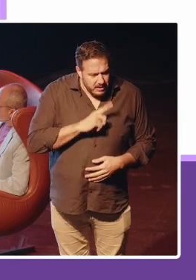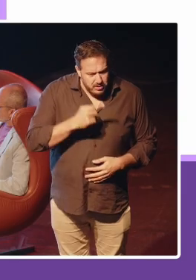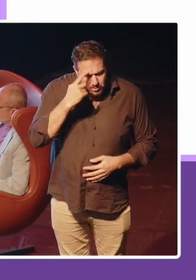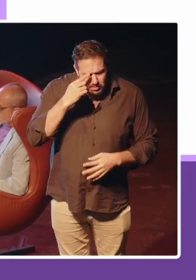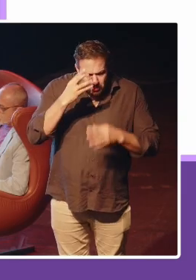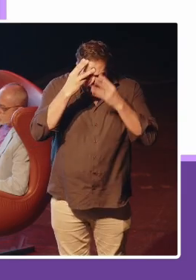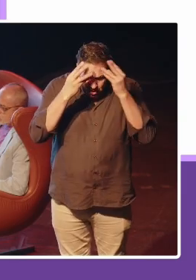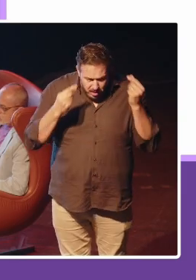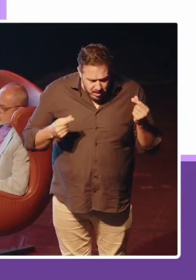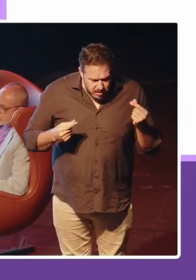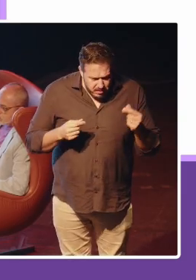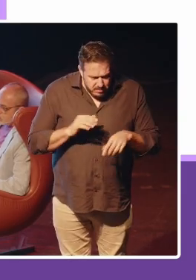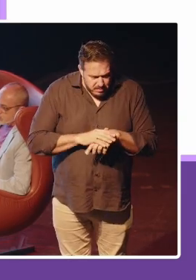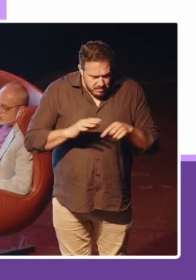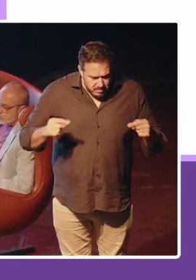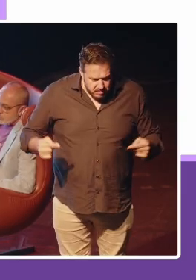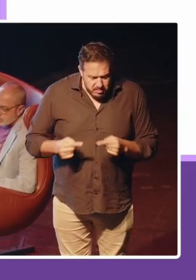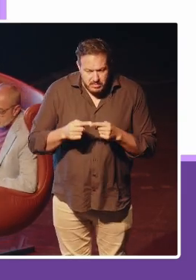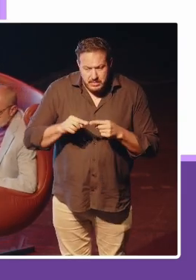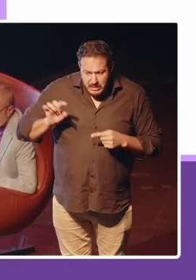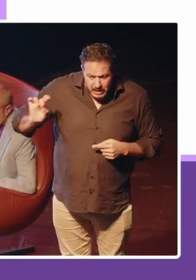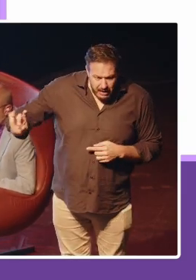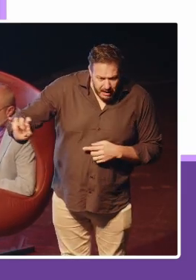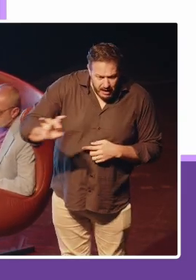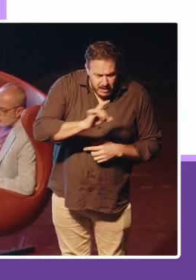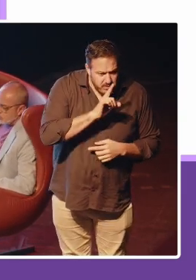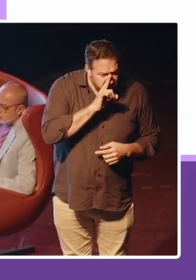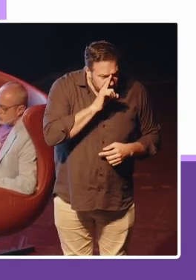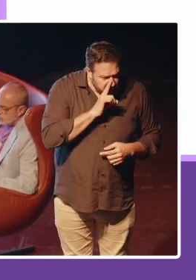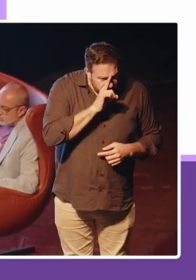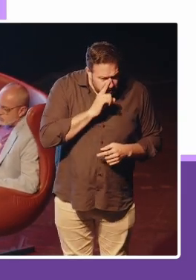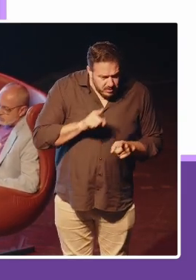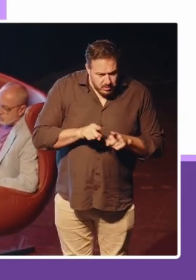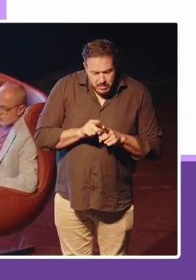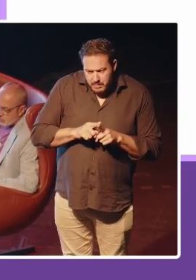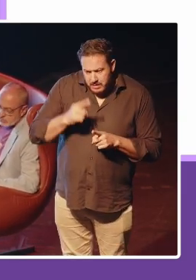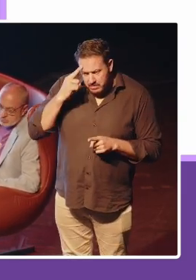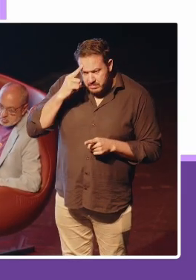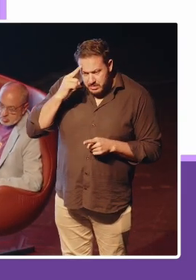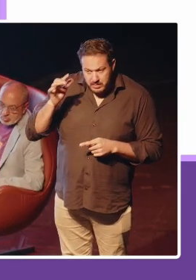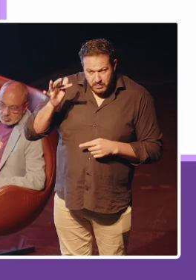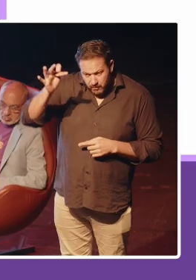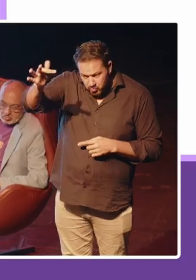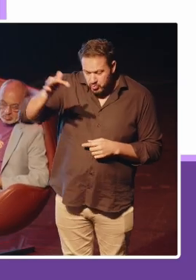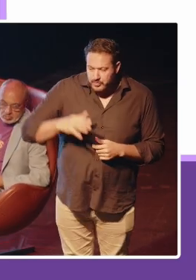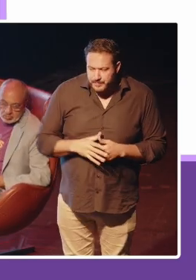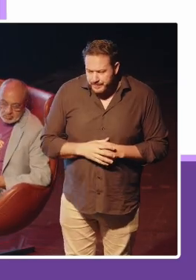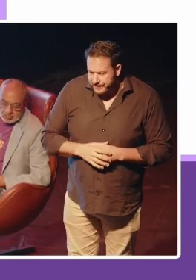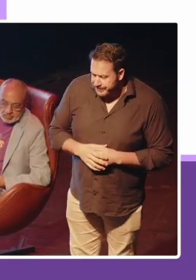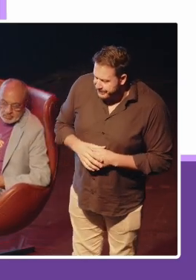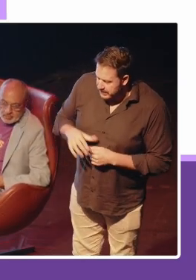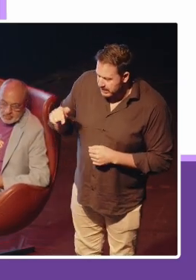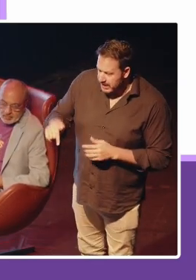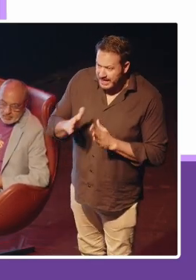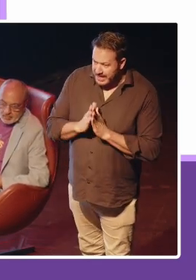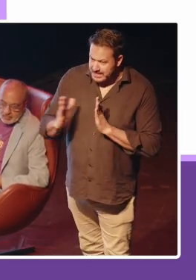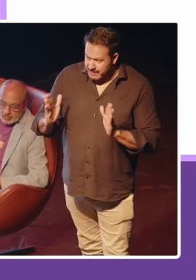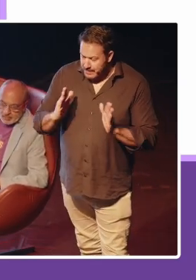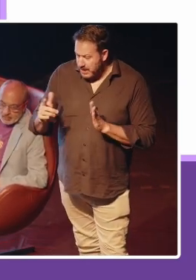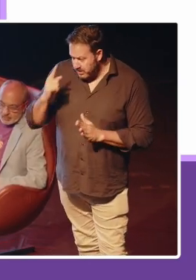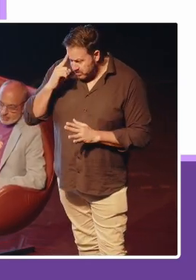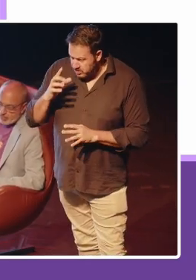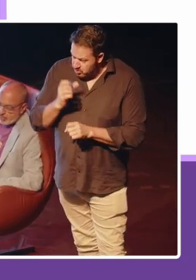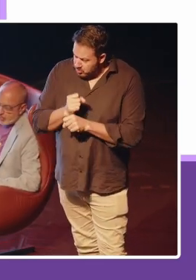a força de associação entre cada fator de risco e ter demência no futuro. Tá? Então, essa parte dos cálculos,